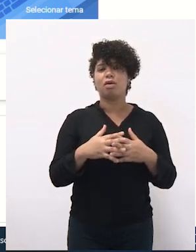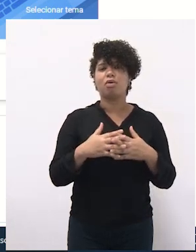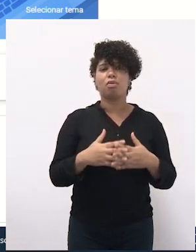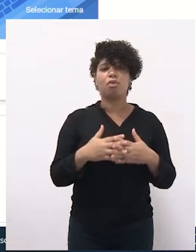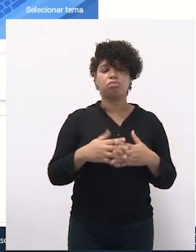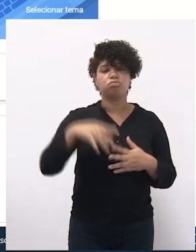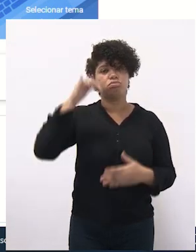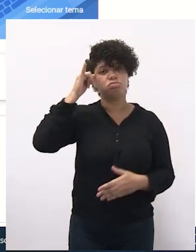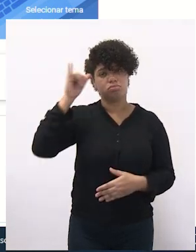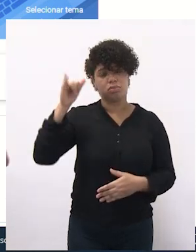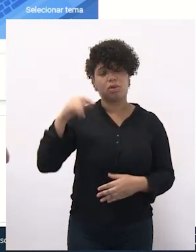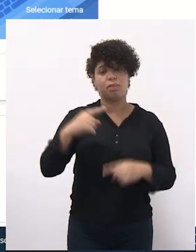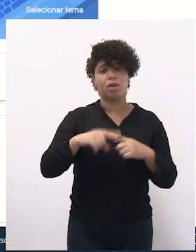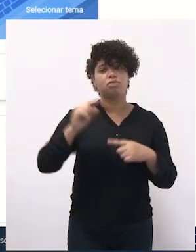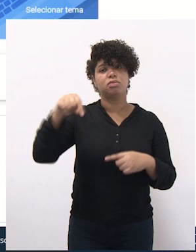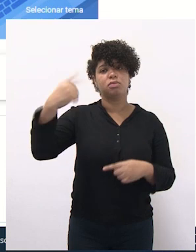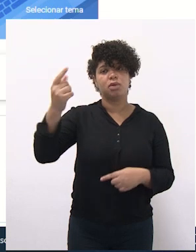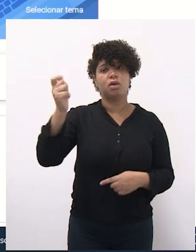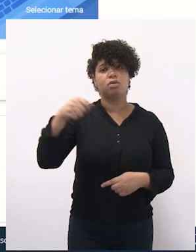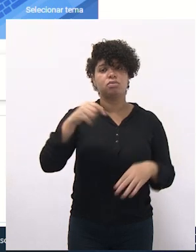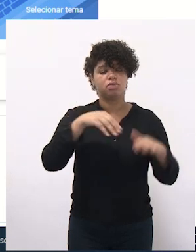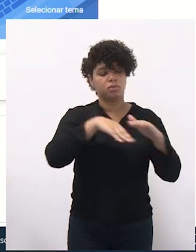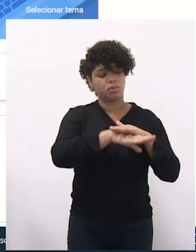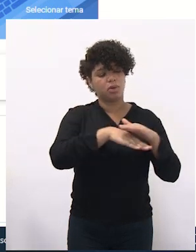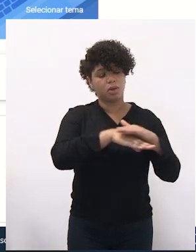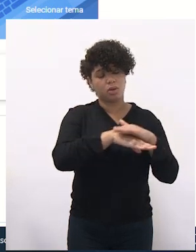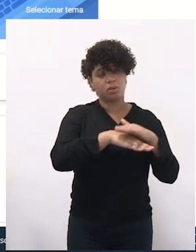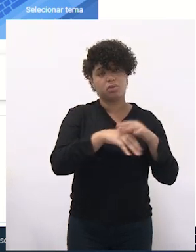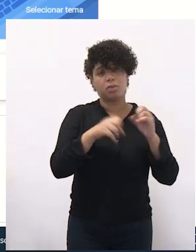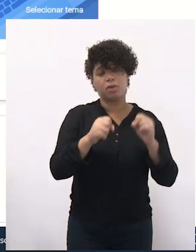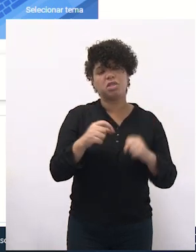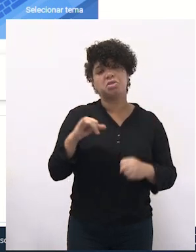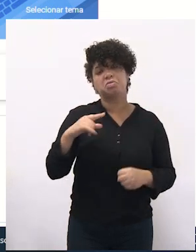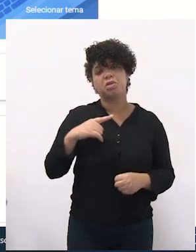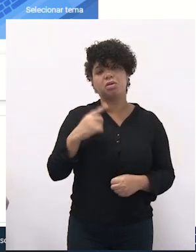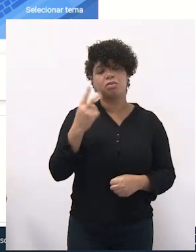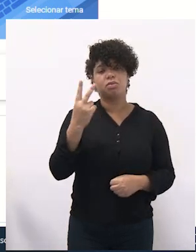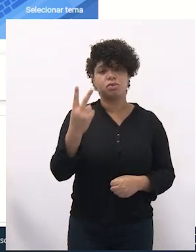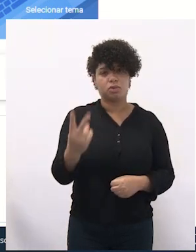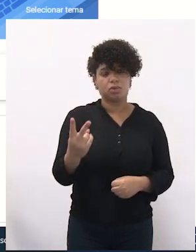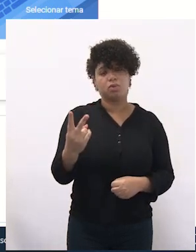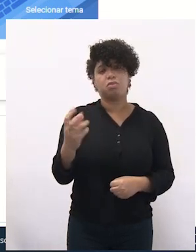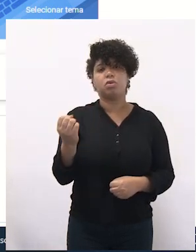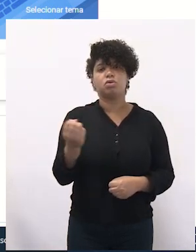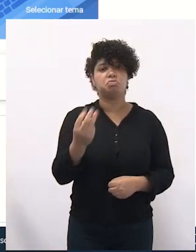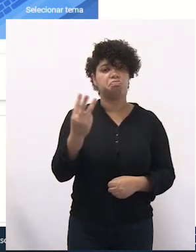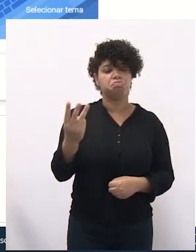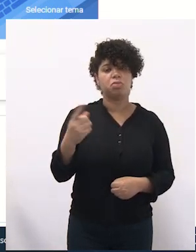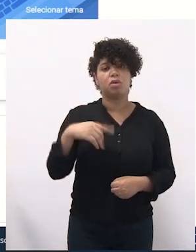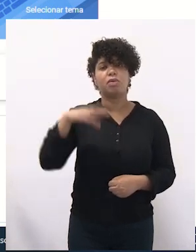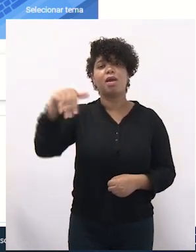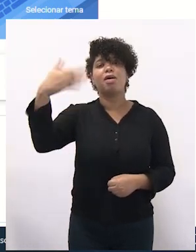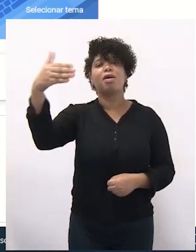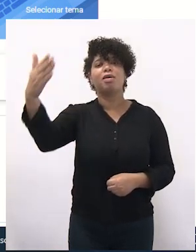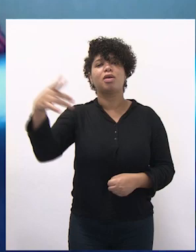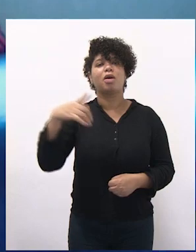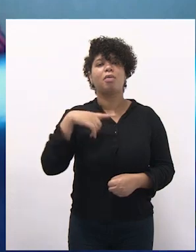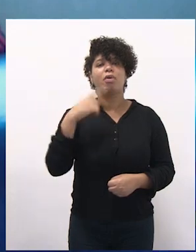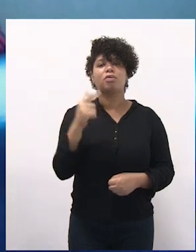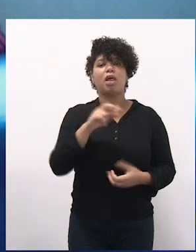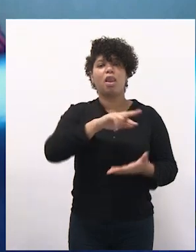aí, depois, quando passou, você pode arquivar, mesmo que você tiver 2 turmas, por exemplo. Porque daqui a um tempo você vai ter